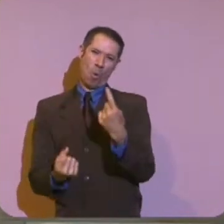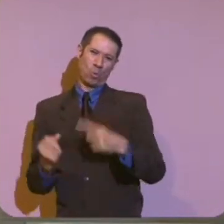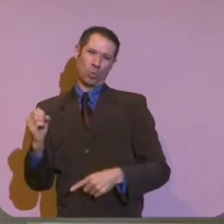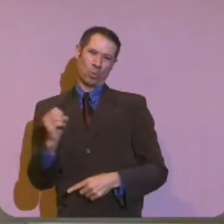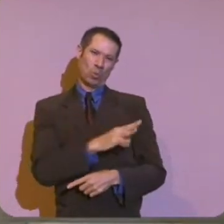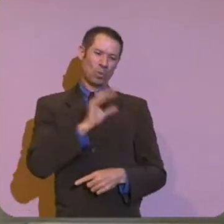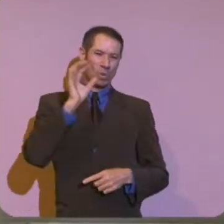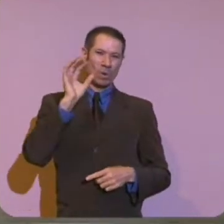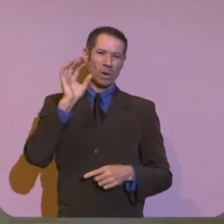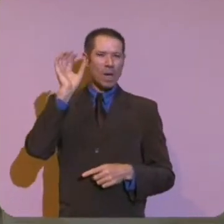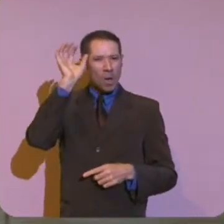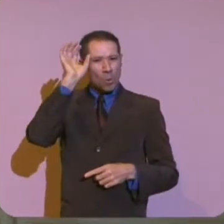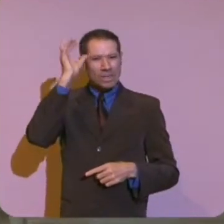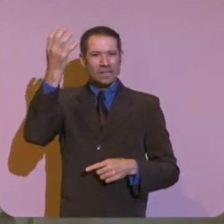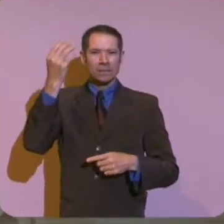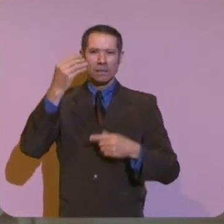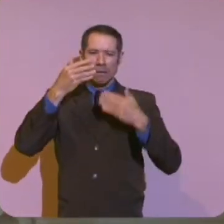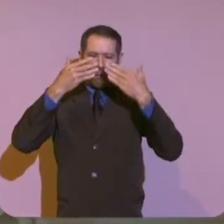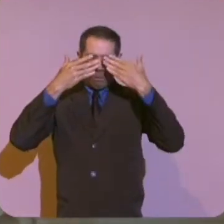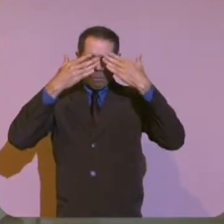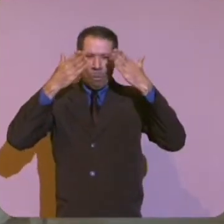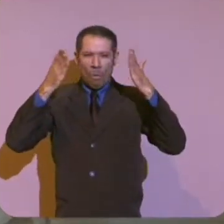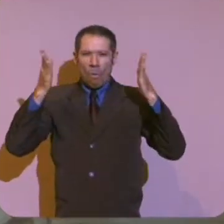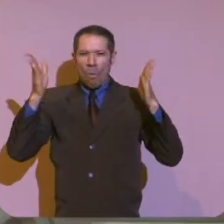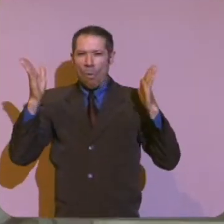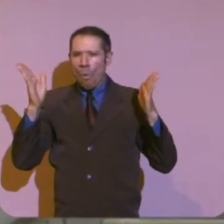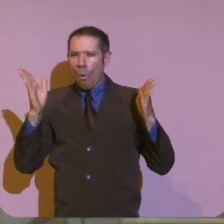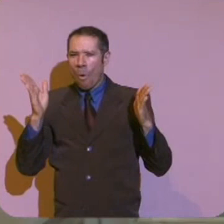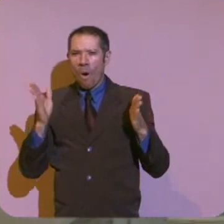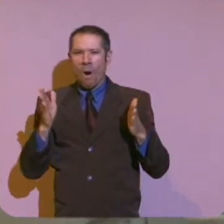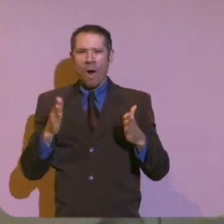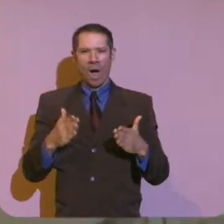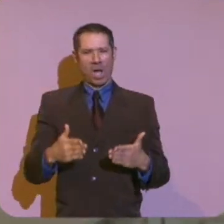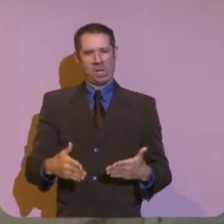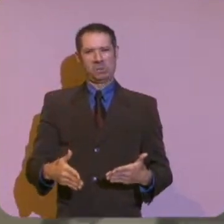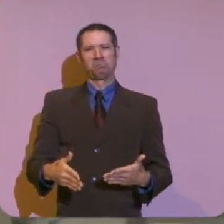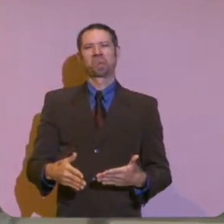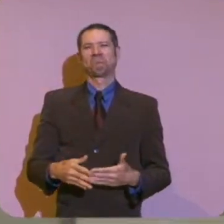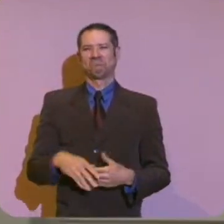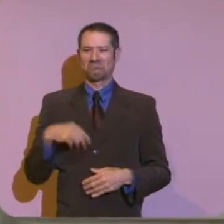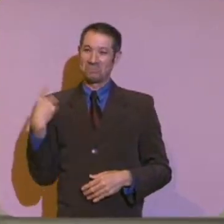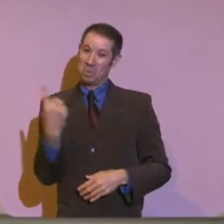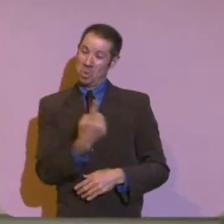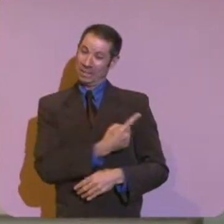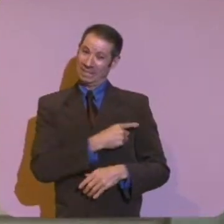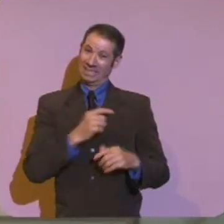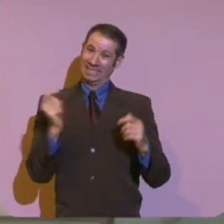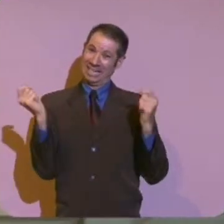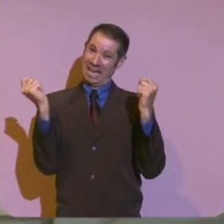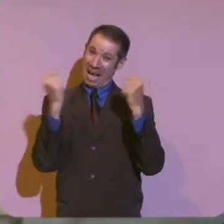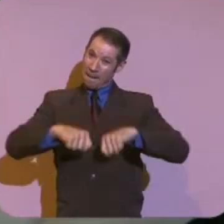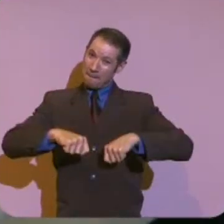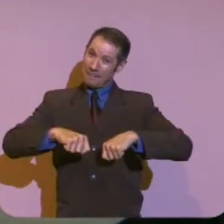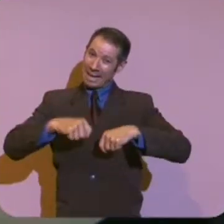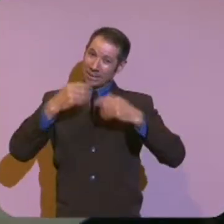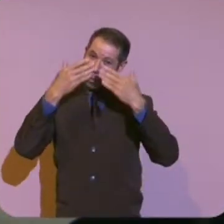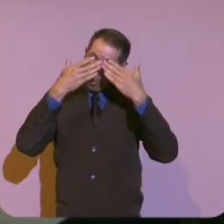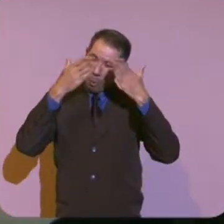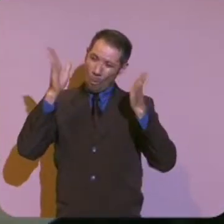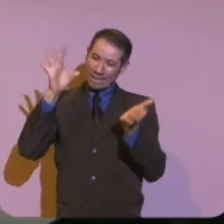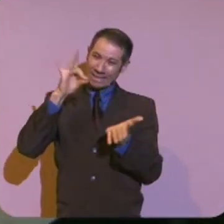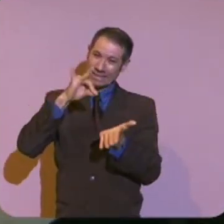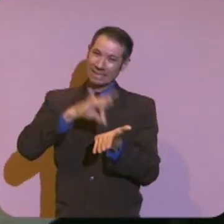aconteceu. Escamas caem dos nossos olhos, e a gente é capaz de enxergar a realidade